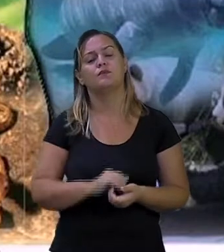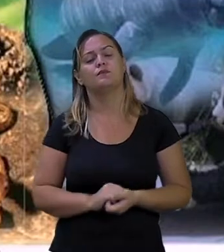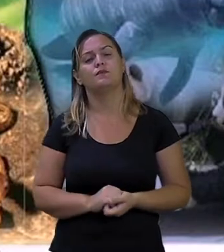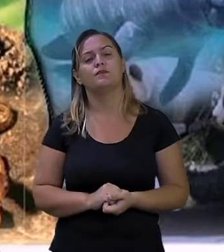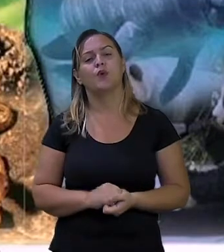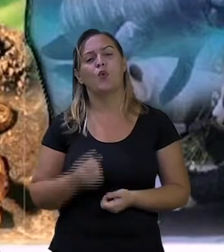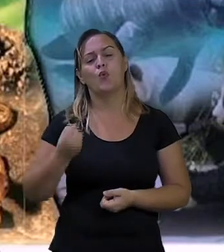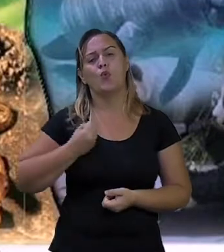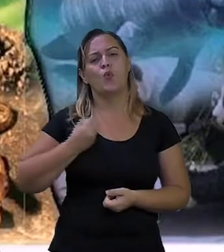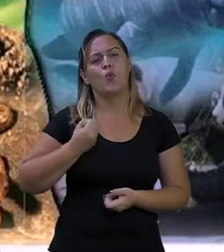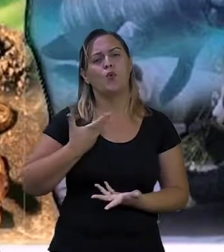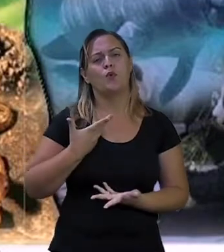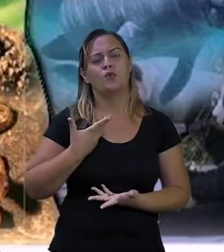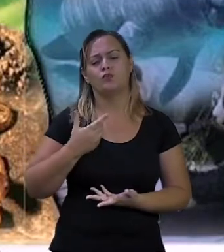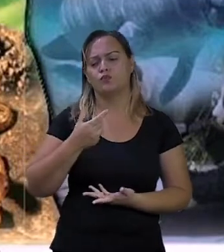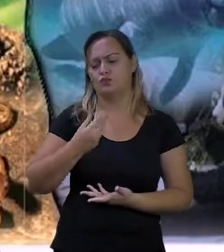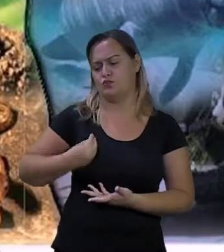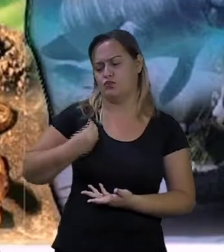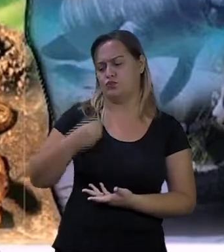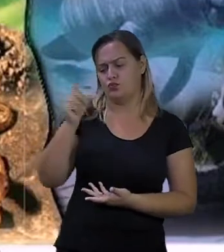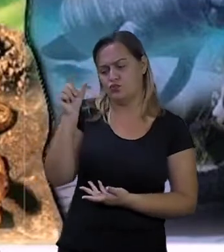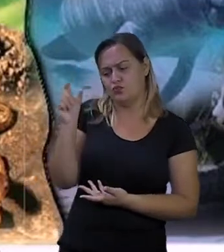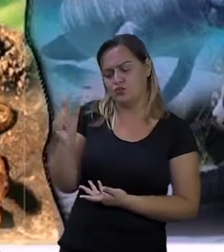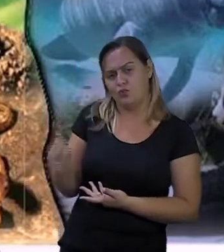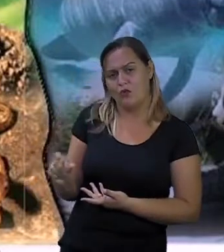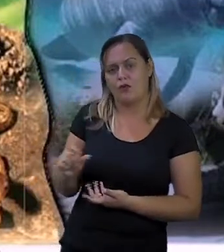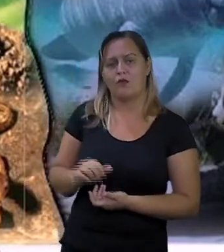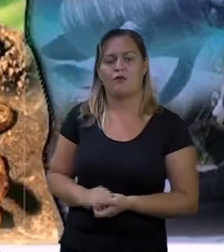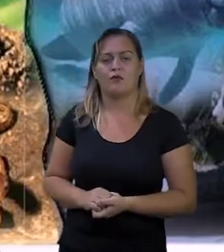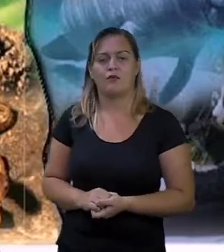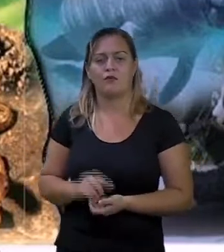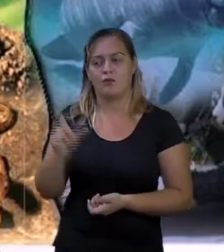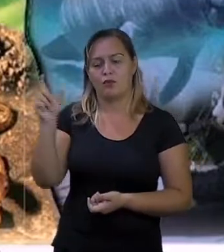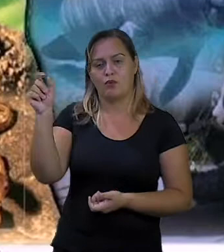destes seres? Então, nós temos hoje